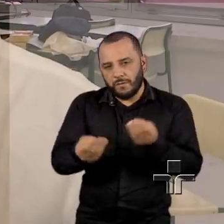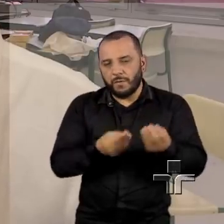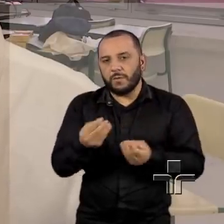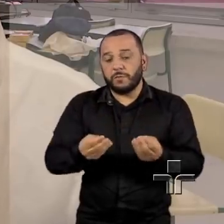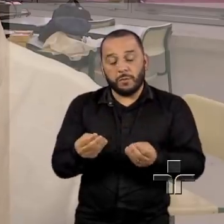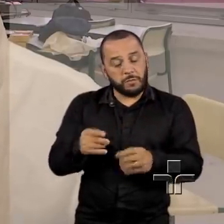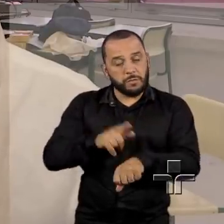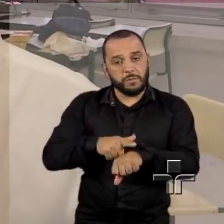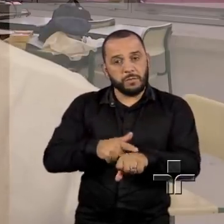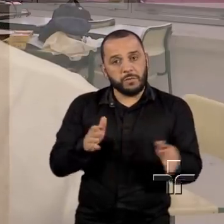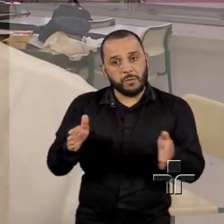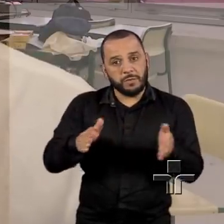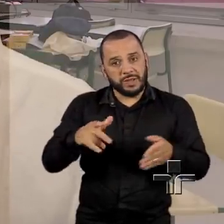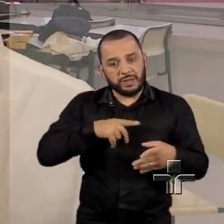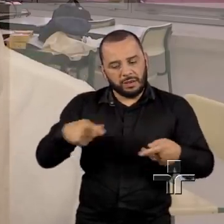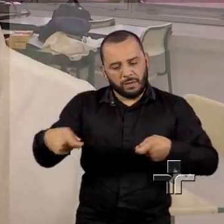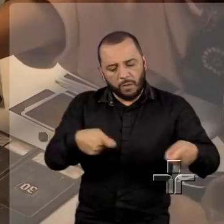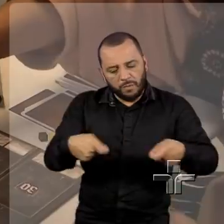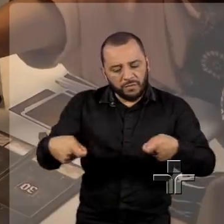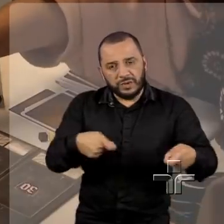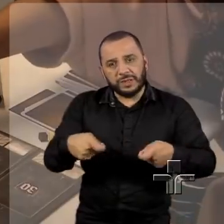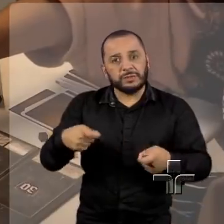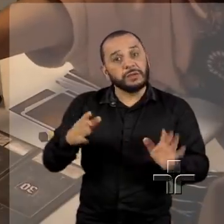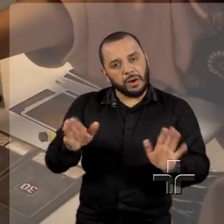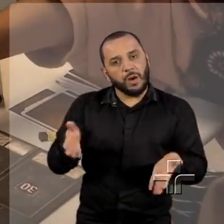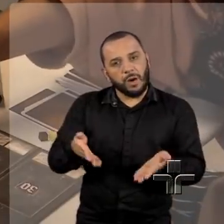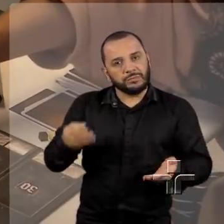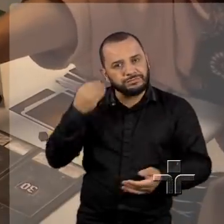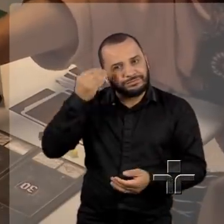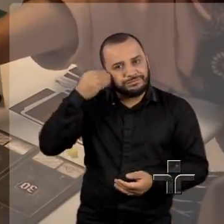situação de conflito exacerbado.